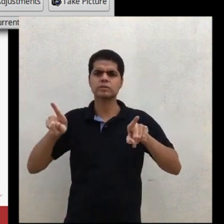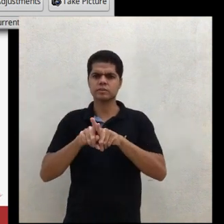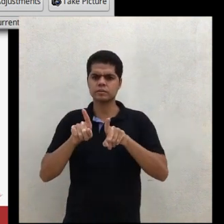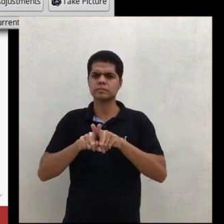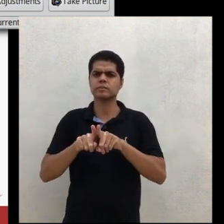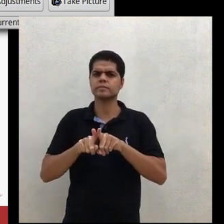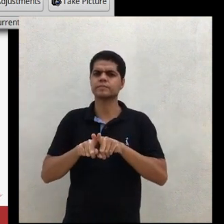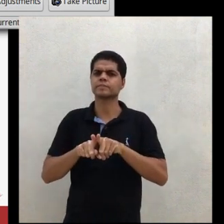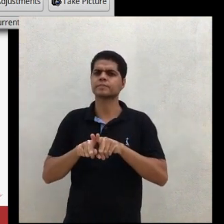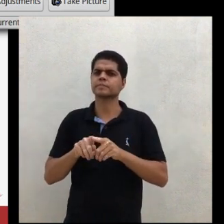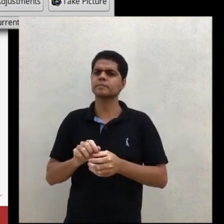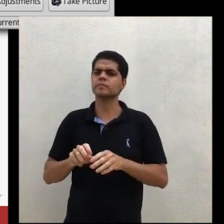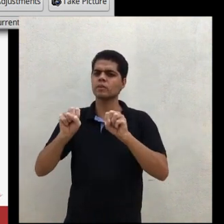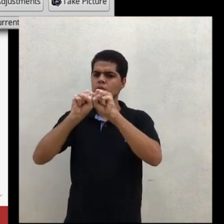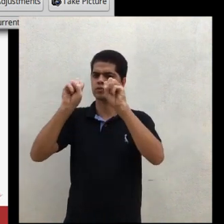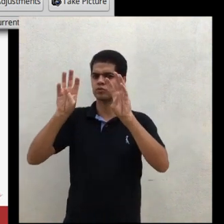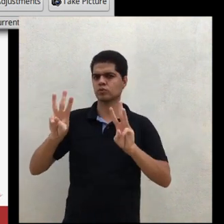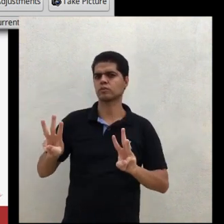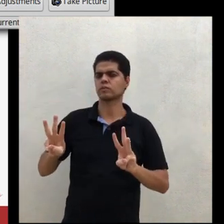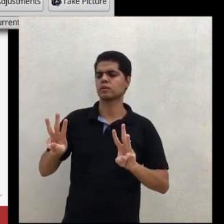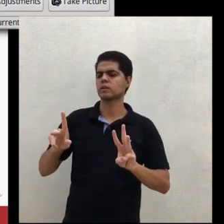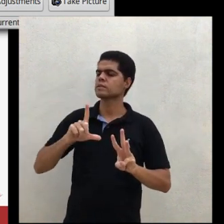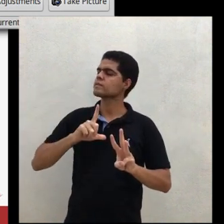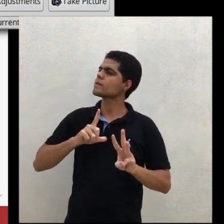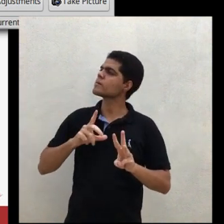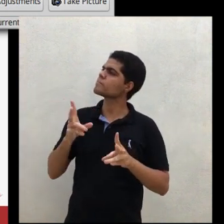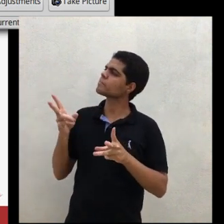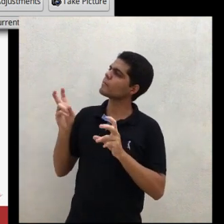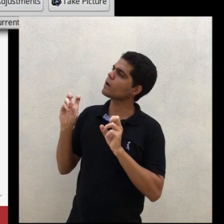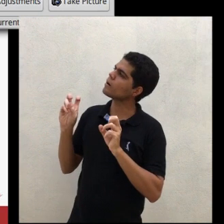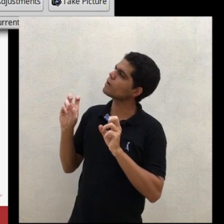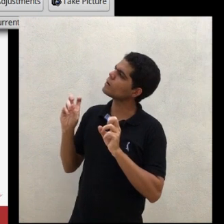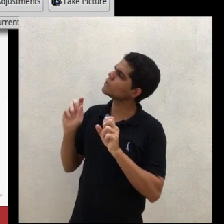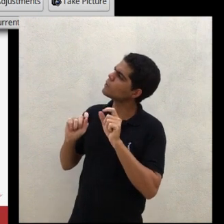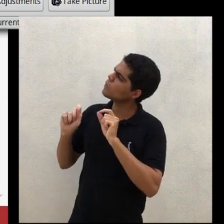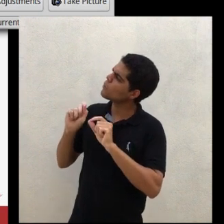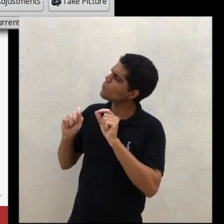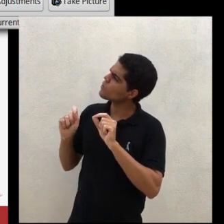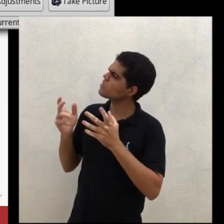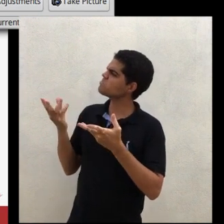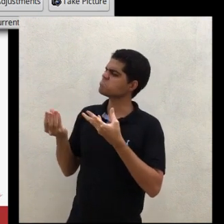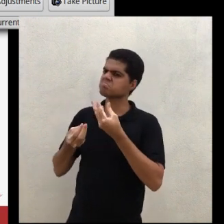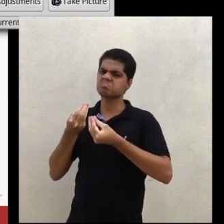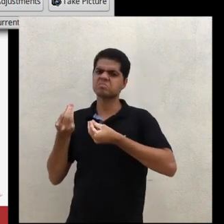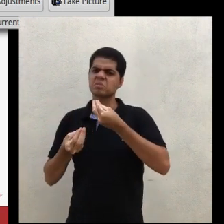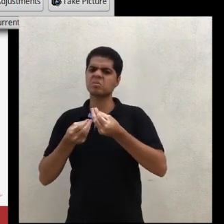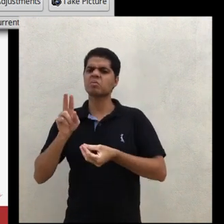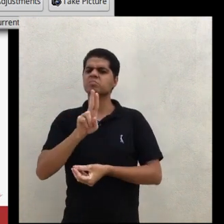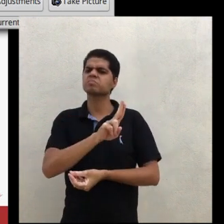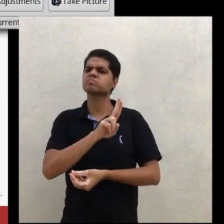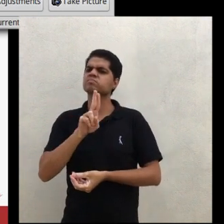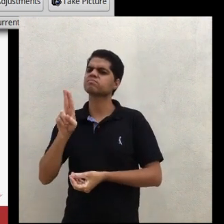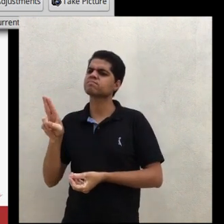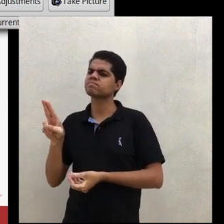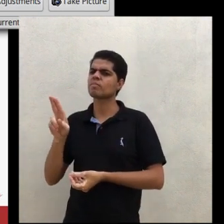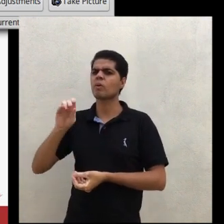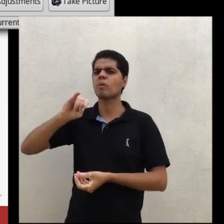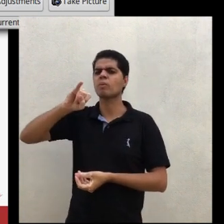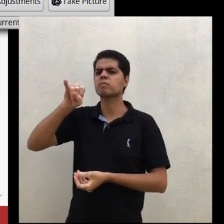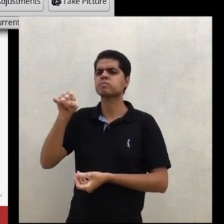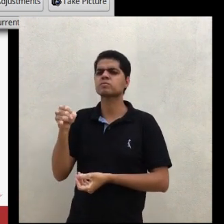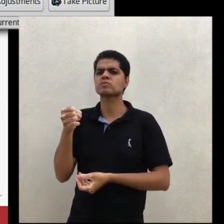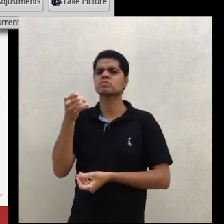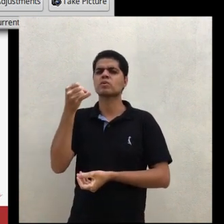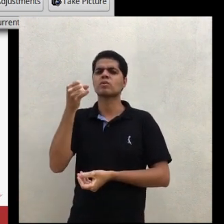Eu estou usando um software, eu não sei como que pronuncia isso, mas eu vou falar JFuzzy Logic. Deve ser